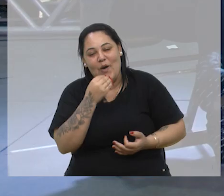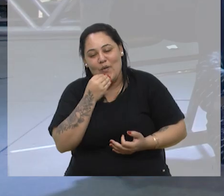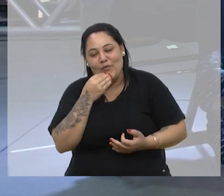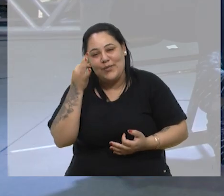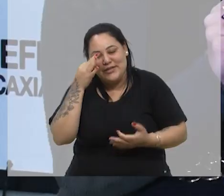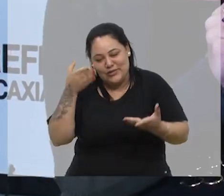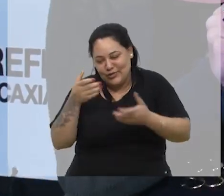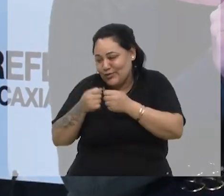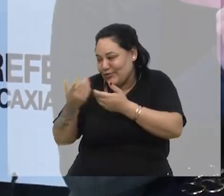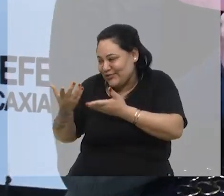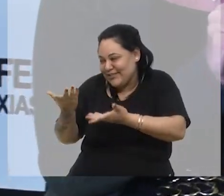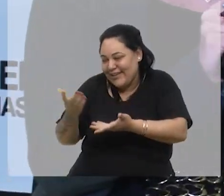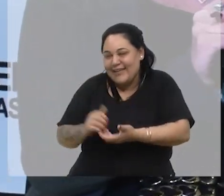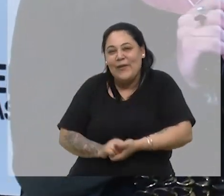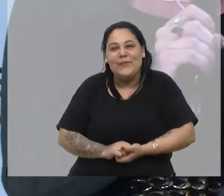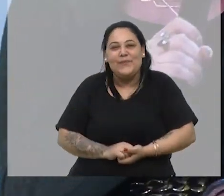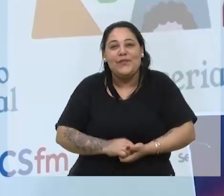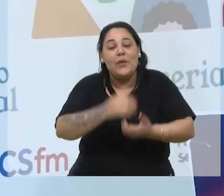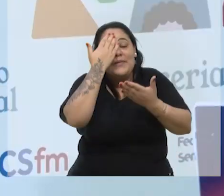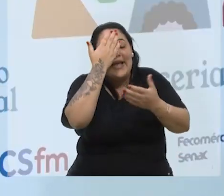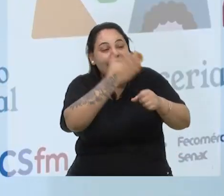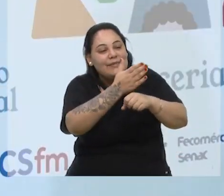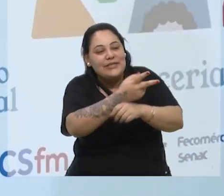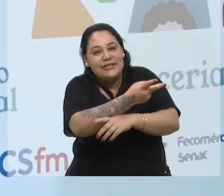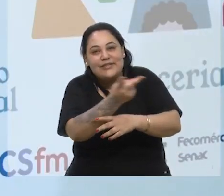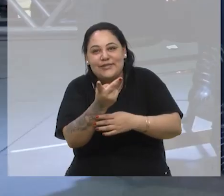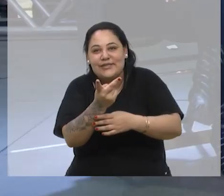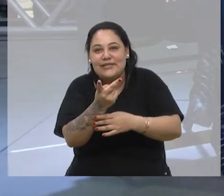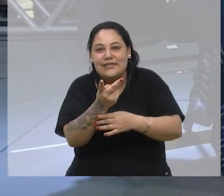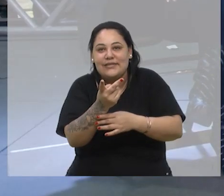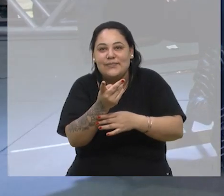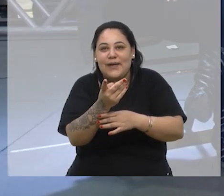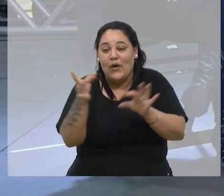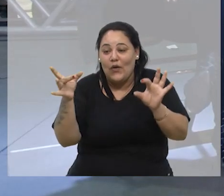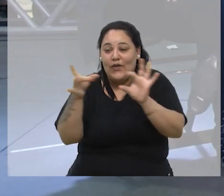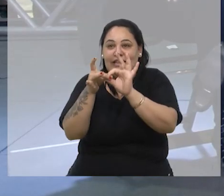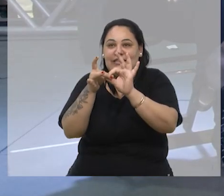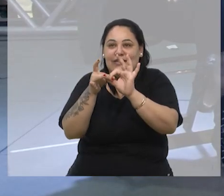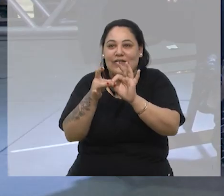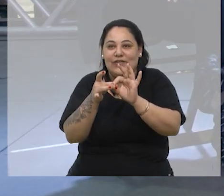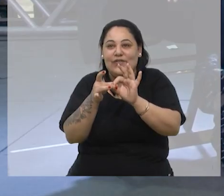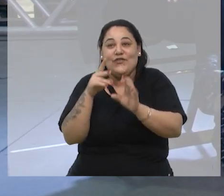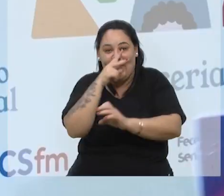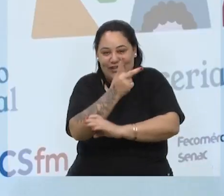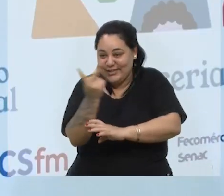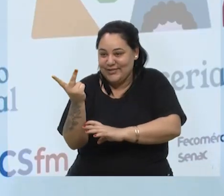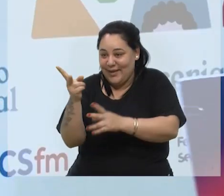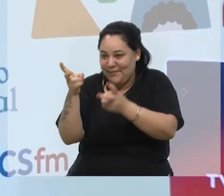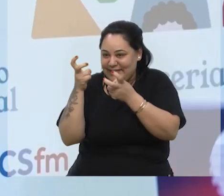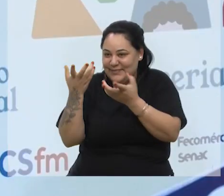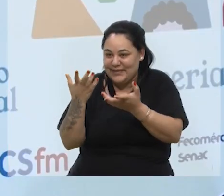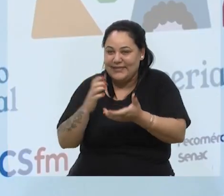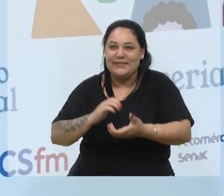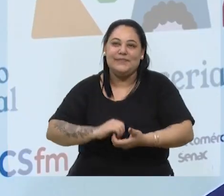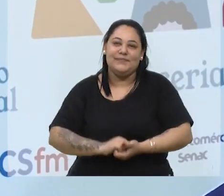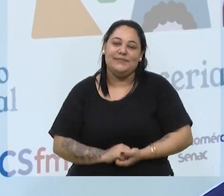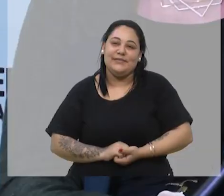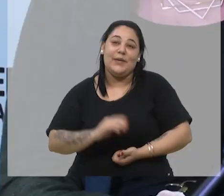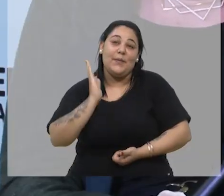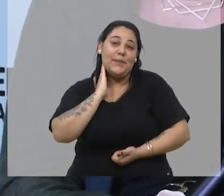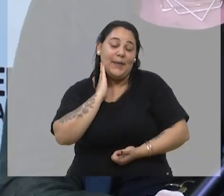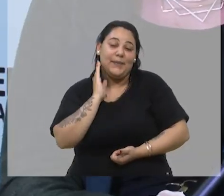escrever. E a Genevieve comentou da editora no primeiro bloco, né? Eu acho que a gente pode falar assim, quem tá pensando em escrever, dá uma dica, assim, né?